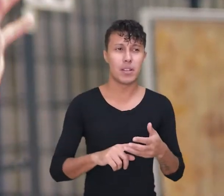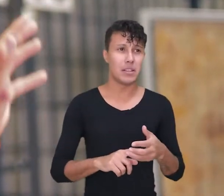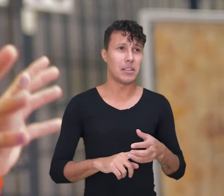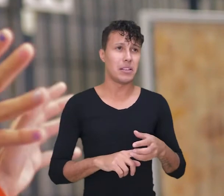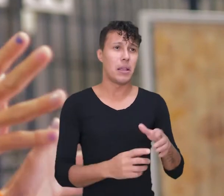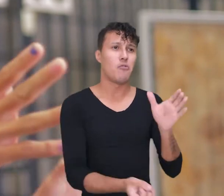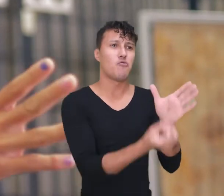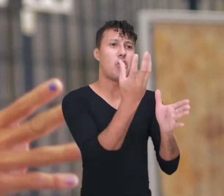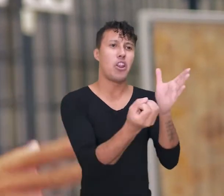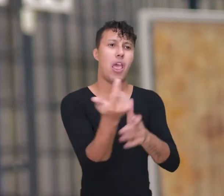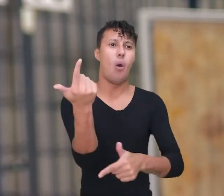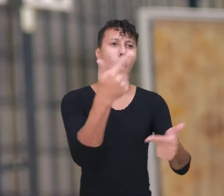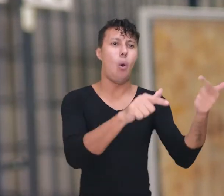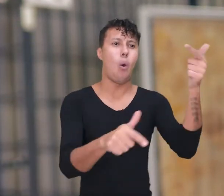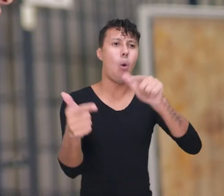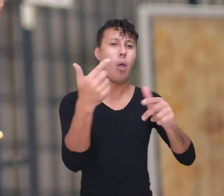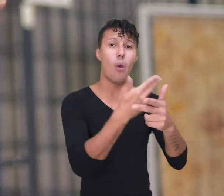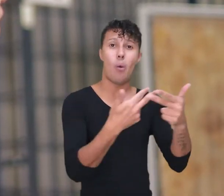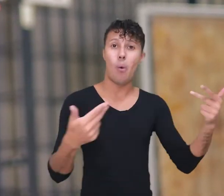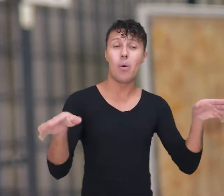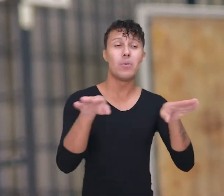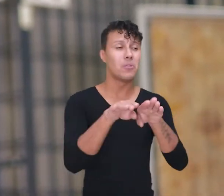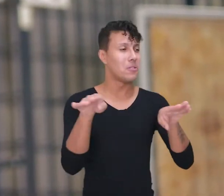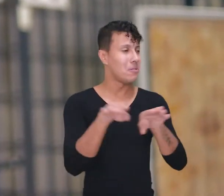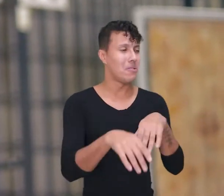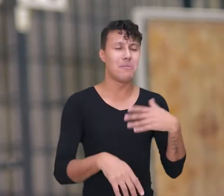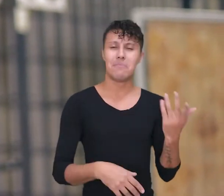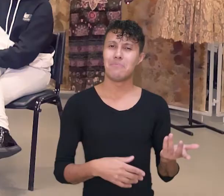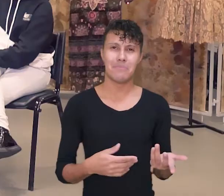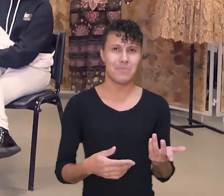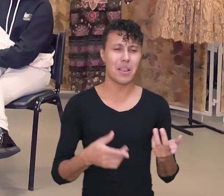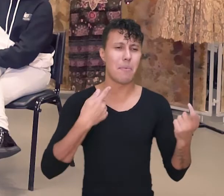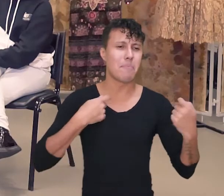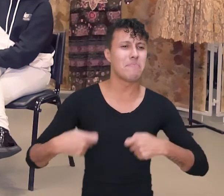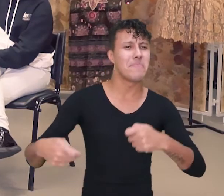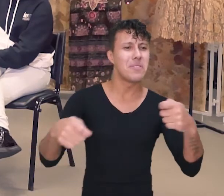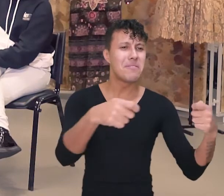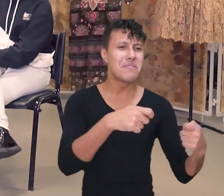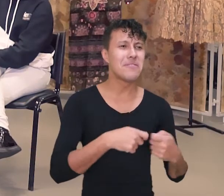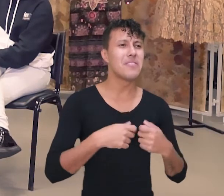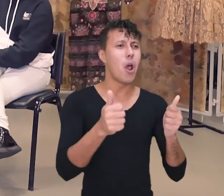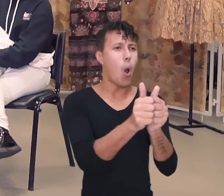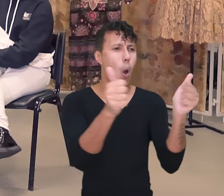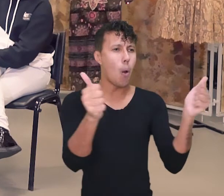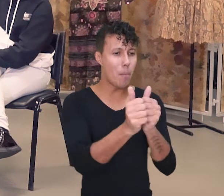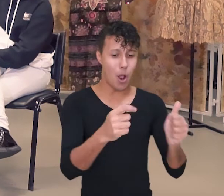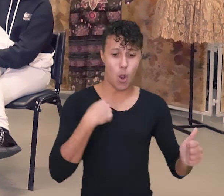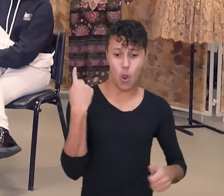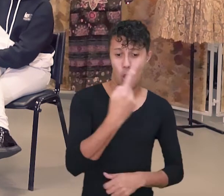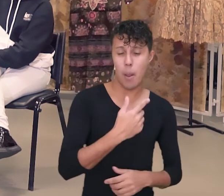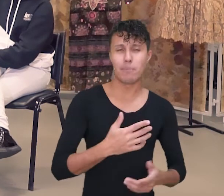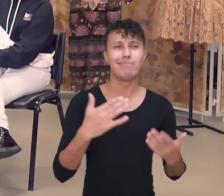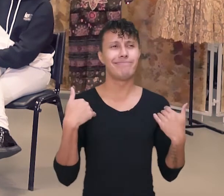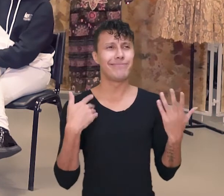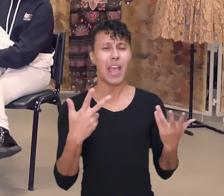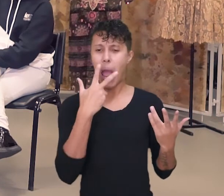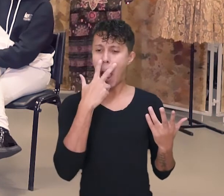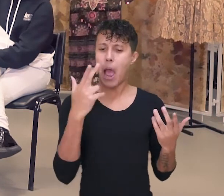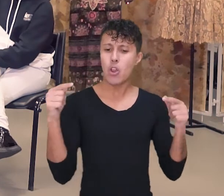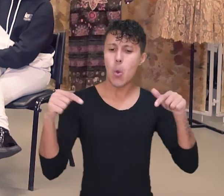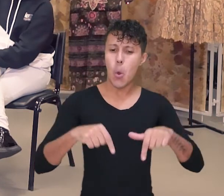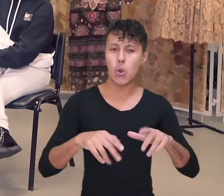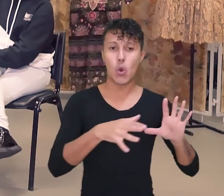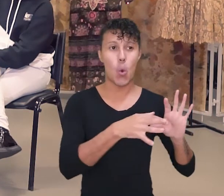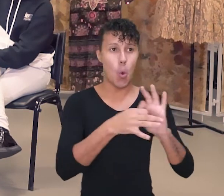virando outras coisas. Assim também as nossas necessidades, as nossas rupturas. Hoje eu acho que, pensando